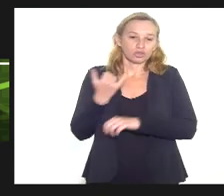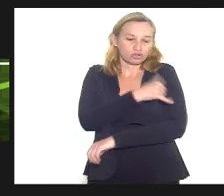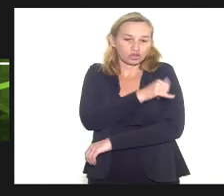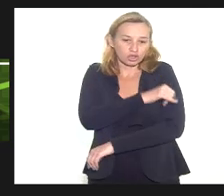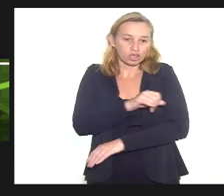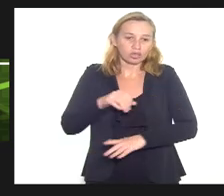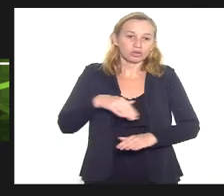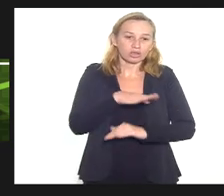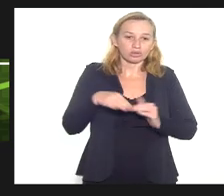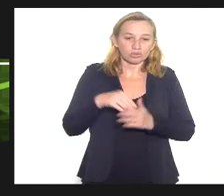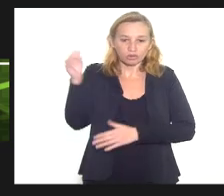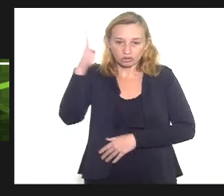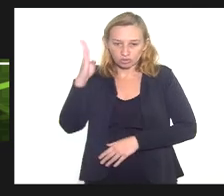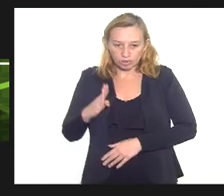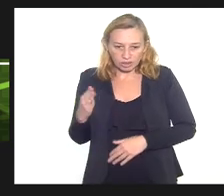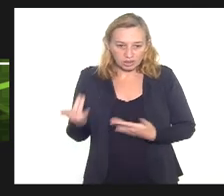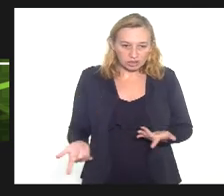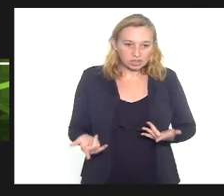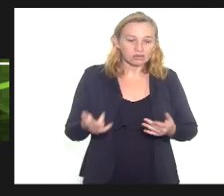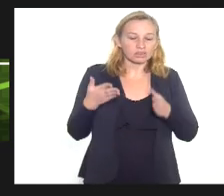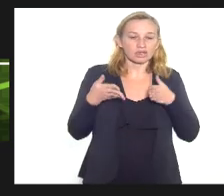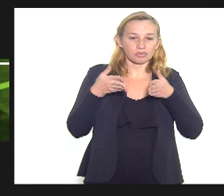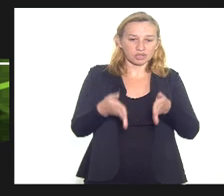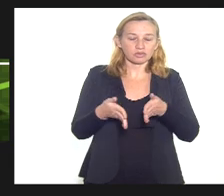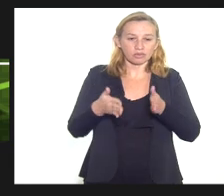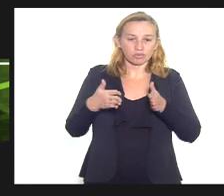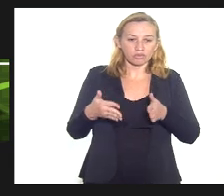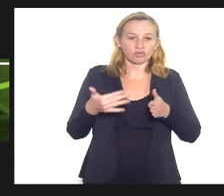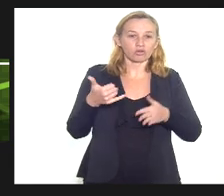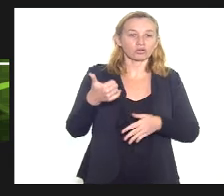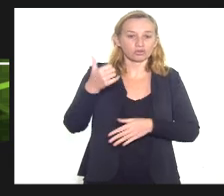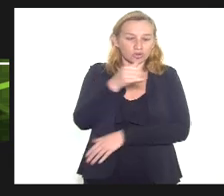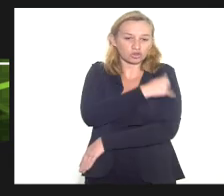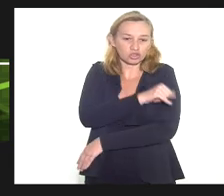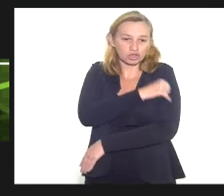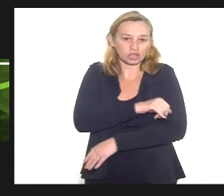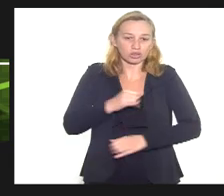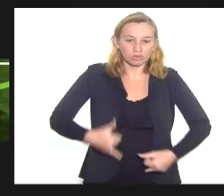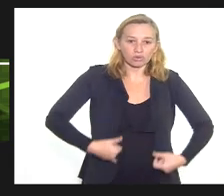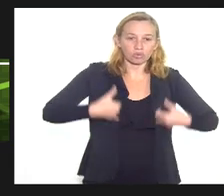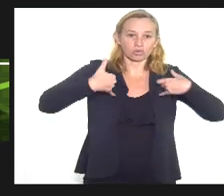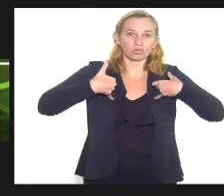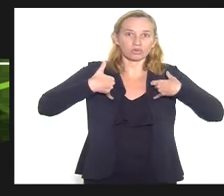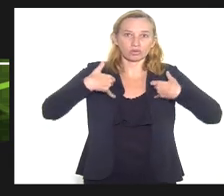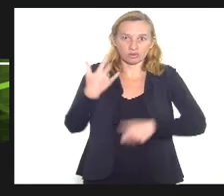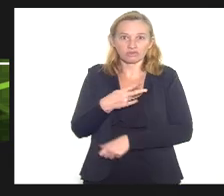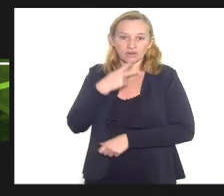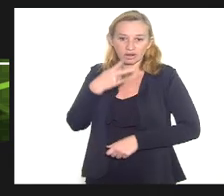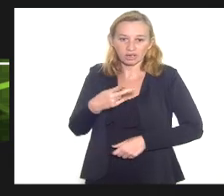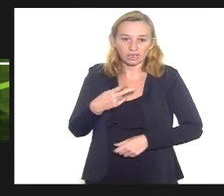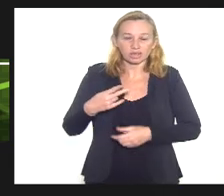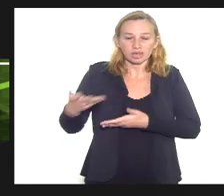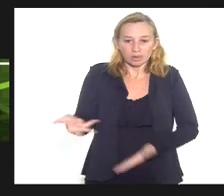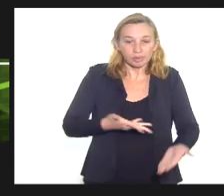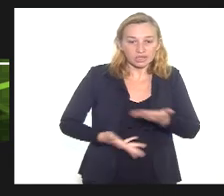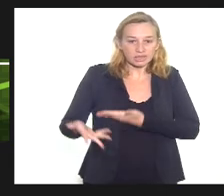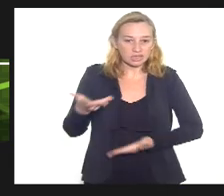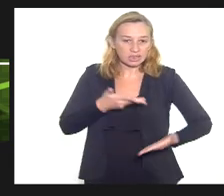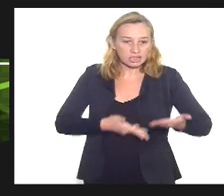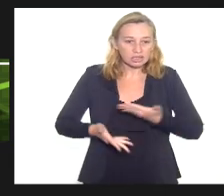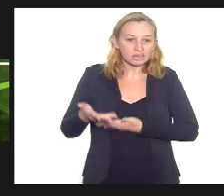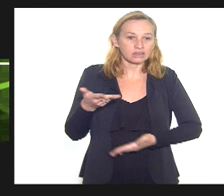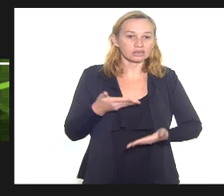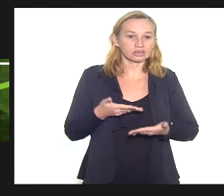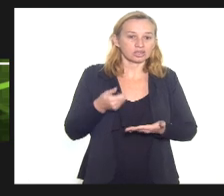Brasil, mas esse específico de atenção ao Rio de Janeiro, onde temos muito orgulho de executar em parceria com o IBAMA, de acordo